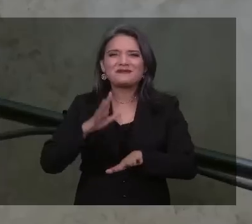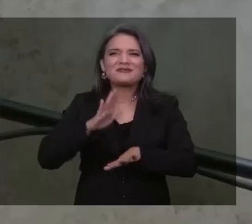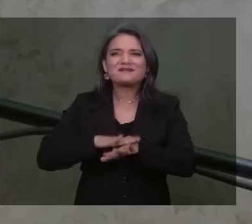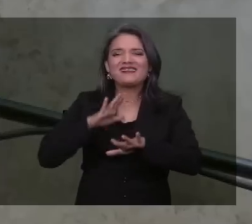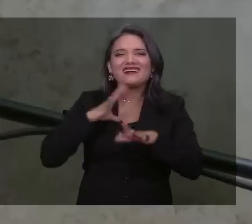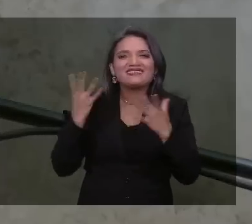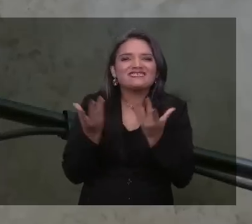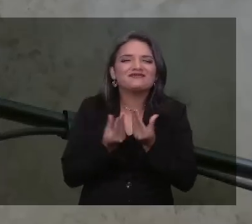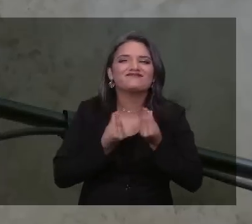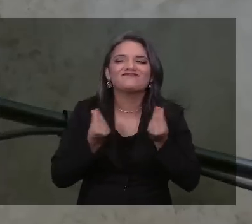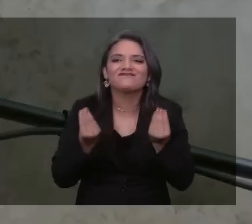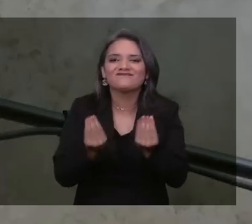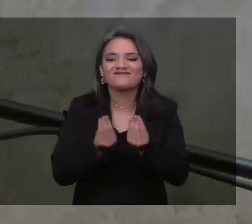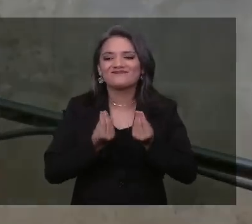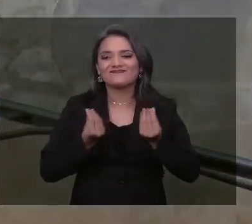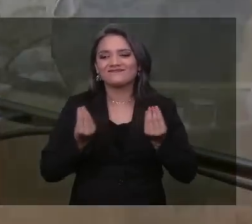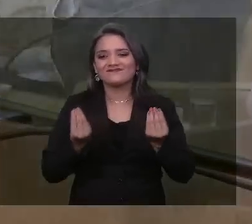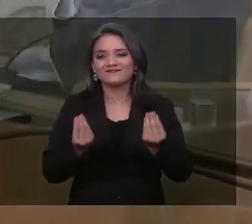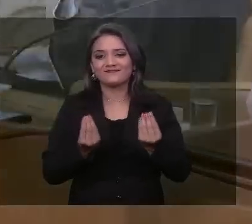delicadeza,